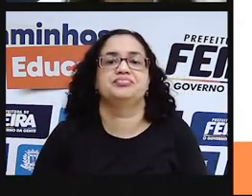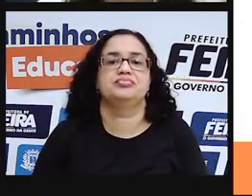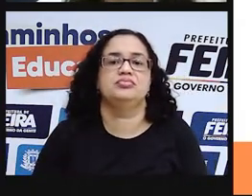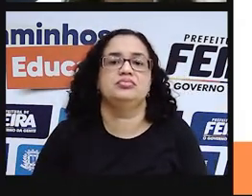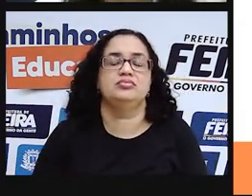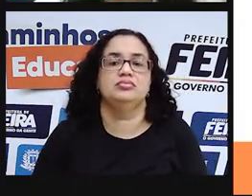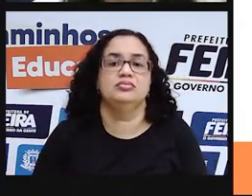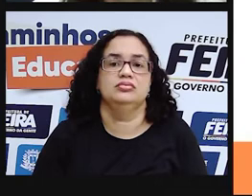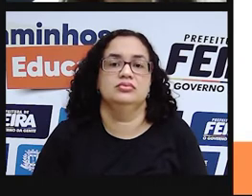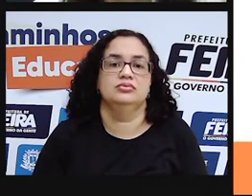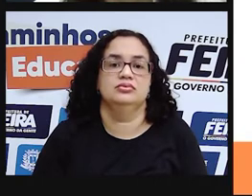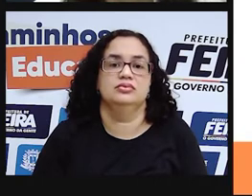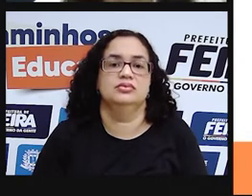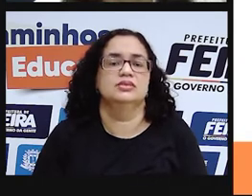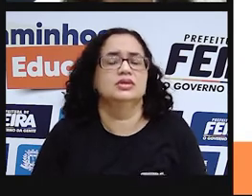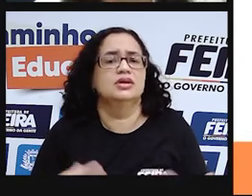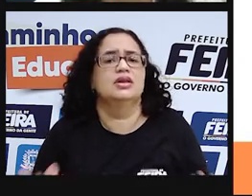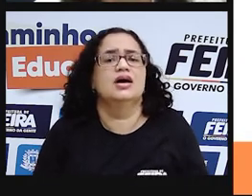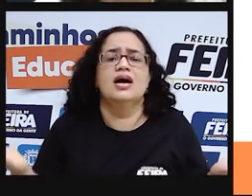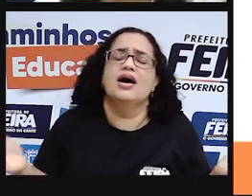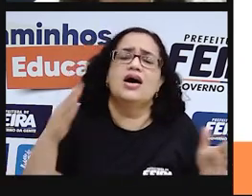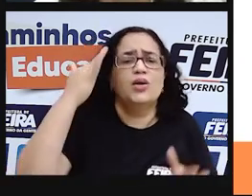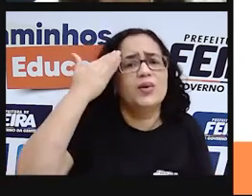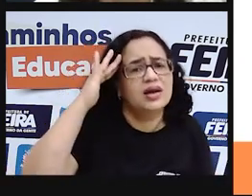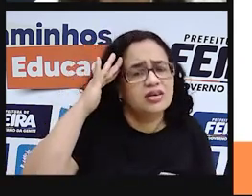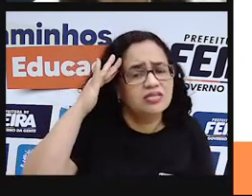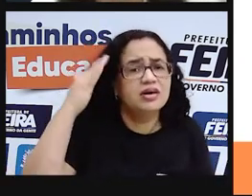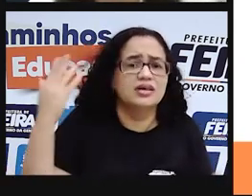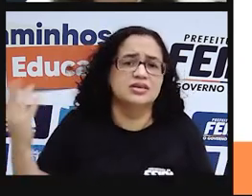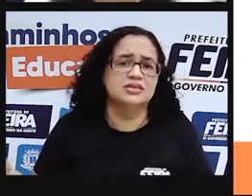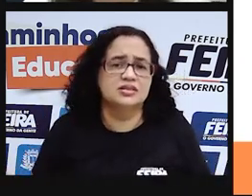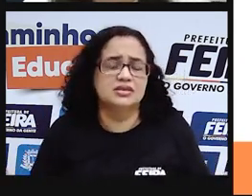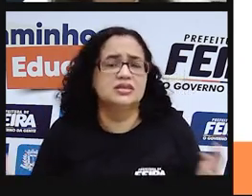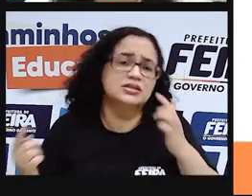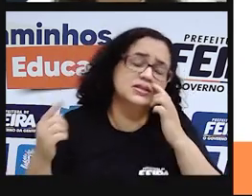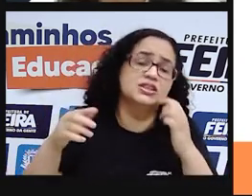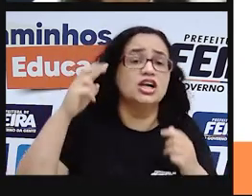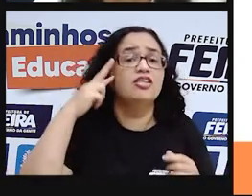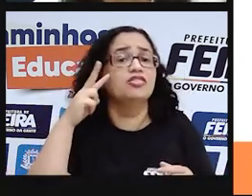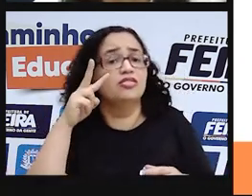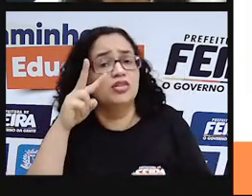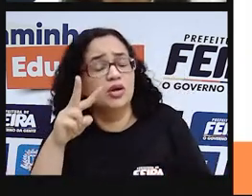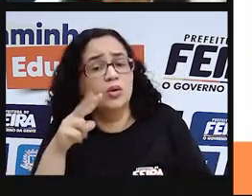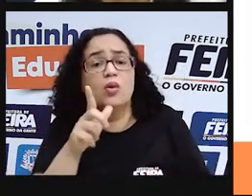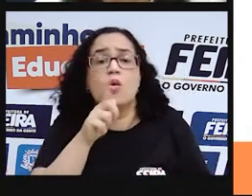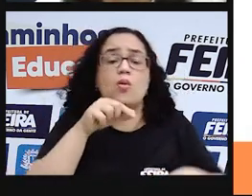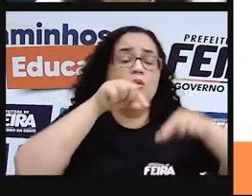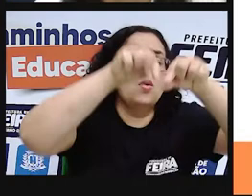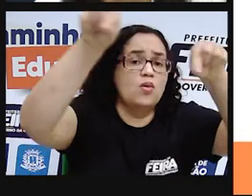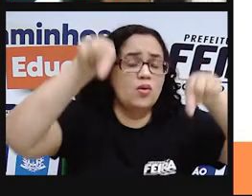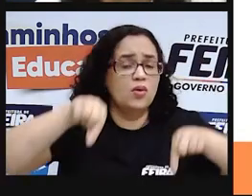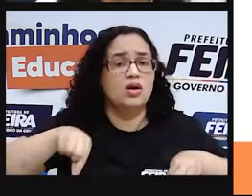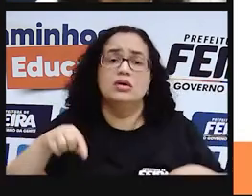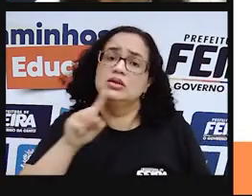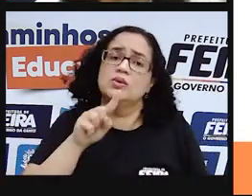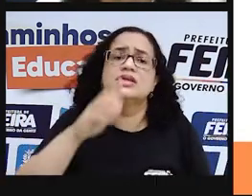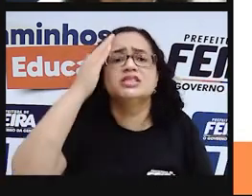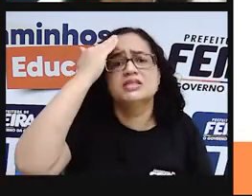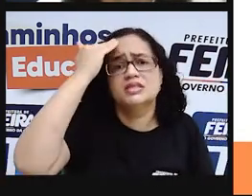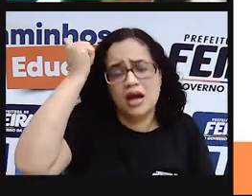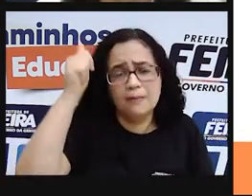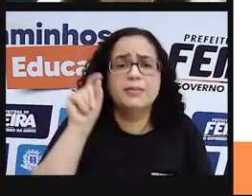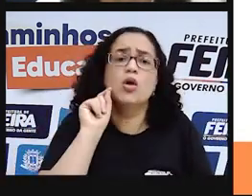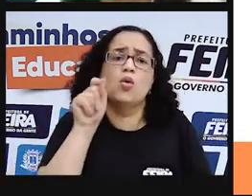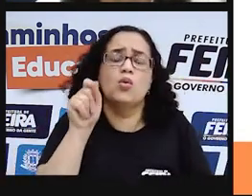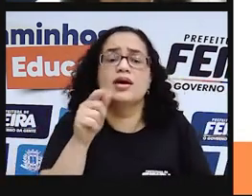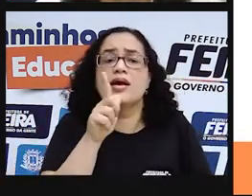continuar é fácil agora a gente identificar né se a gente já vi uma lagoa não que agora a gente já sabe o